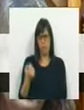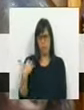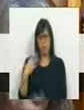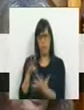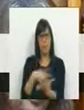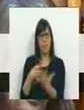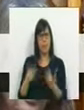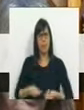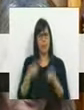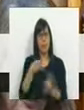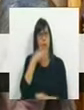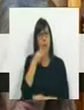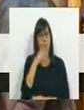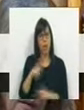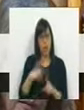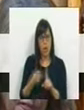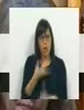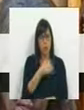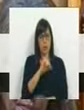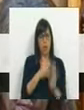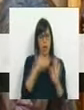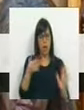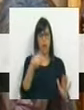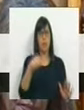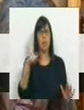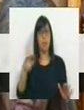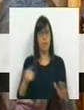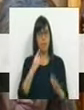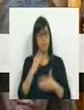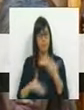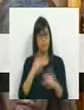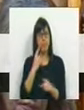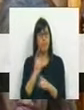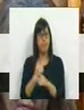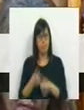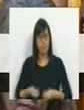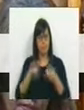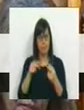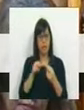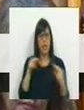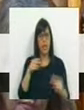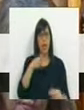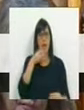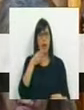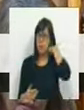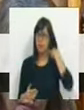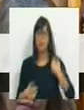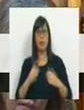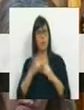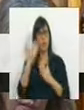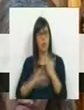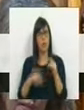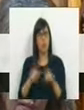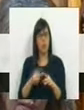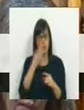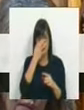recentemente o plano de investimentos ferroviários de 2016 a 2020, continuou a manter a aposta da linha do Oeste e saúdo por isso.